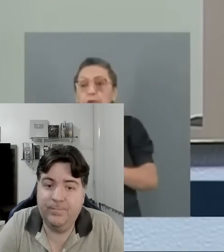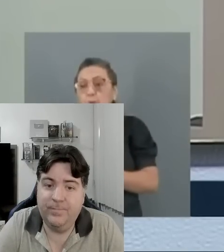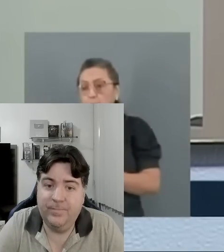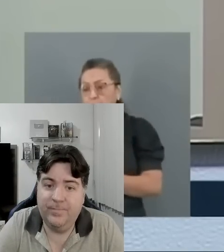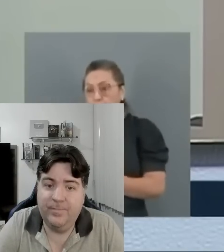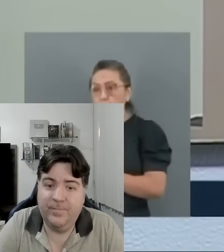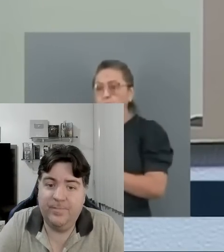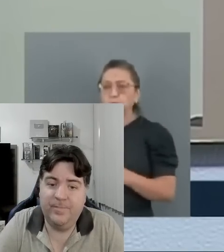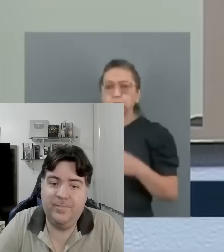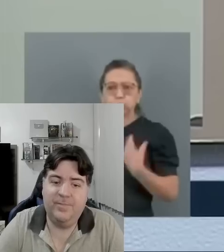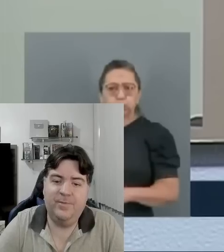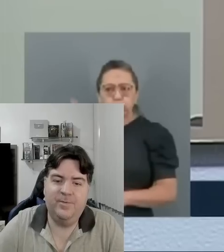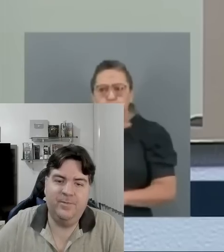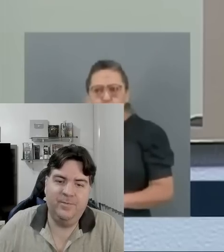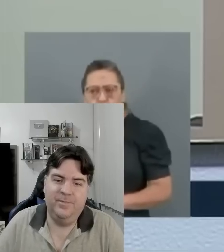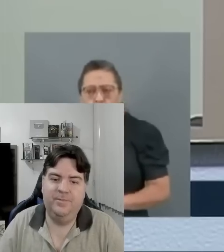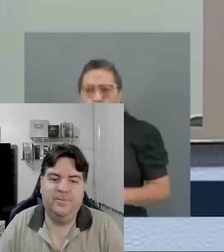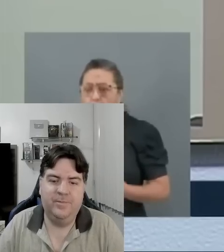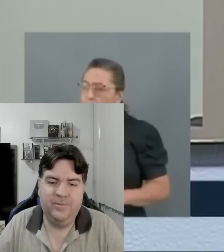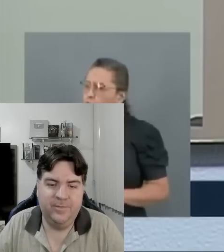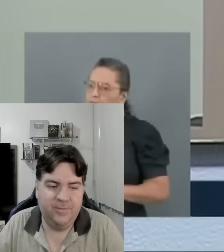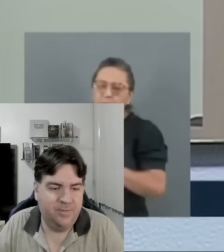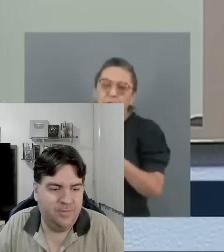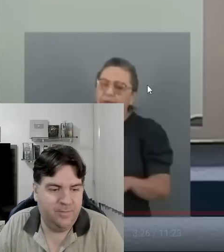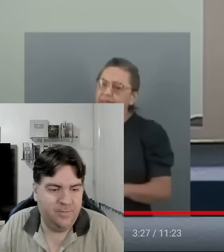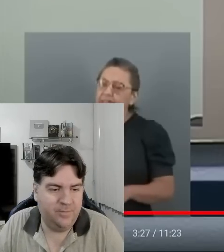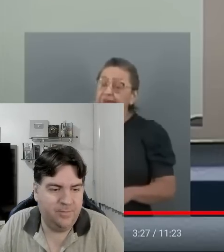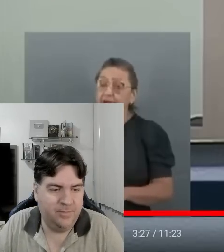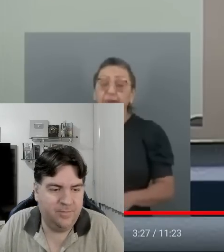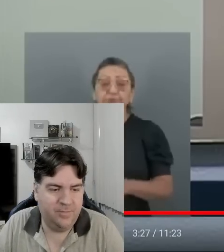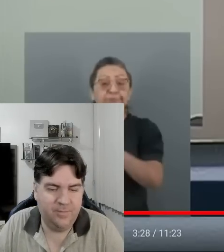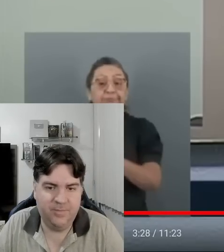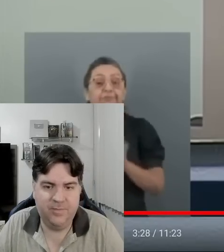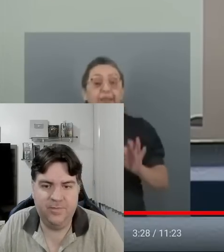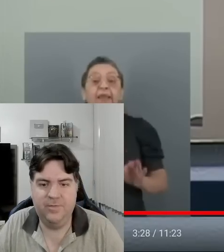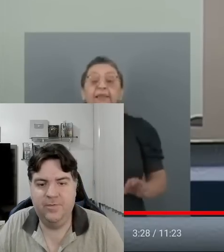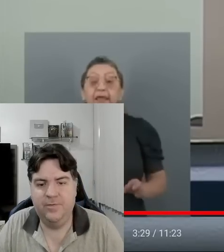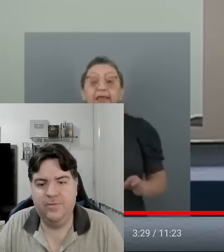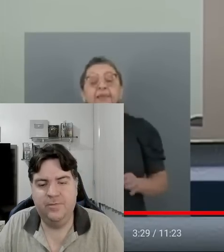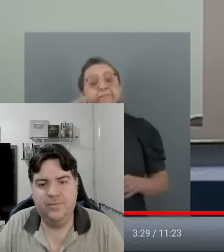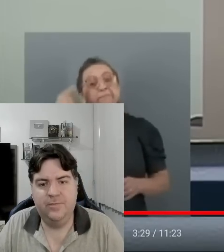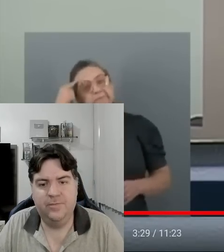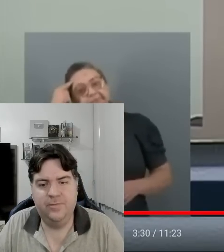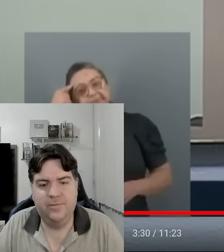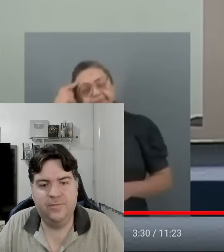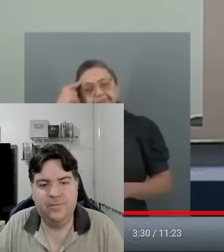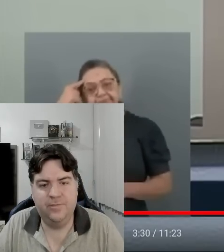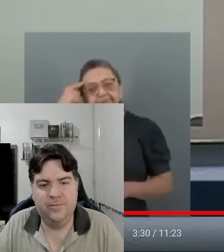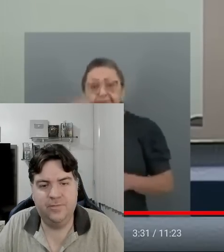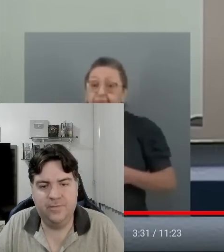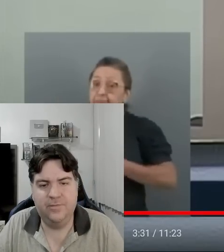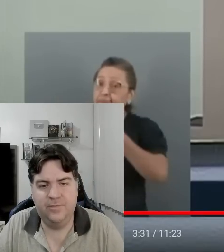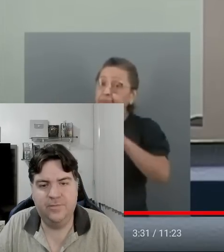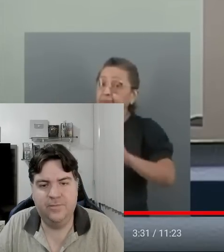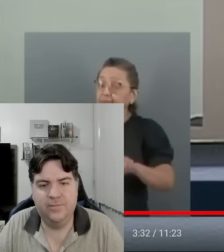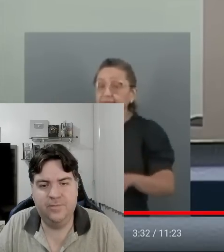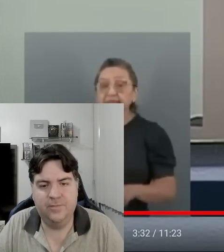situação de emergência. Isso não vai mudar, é o que a ciência diz. Eu concluo dizendo, existe pensamento divergente na ciência?